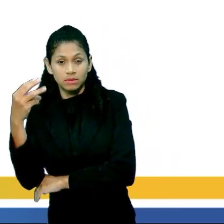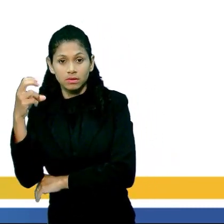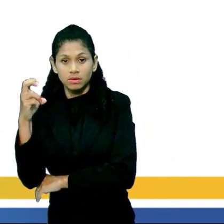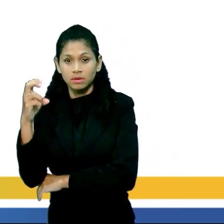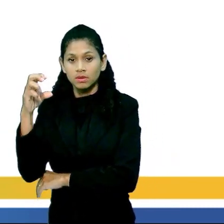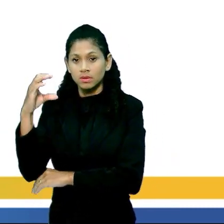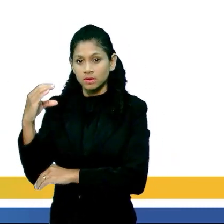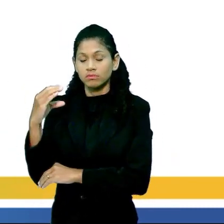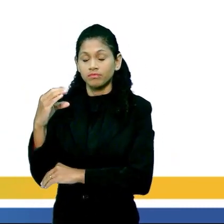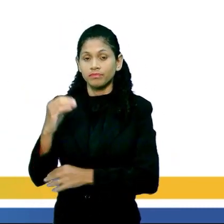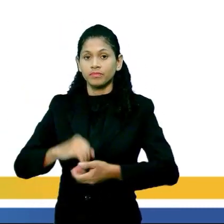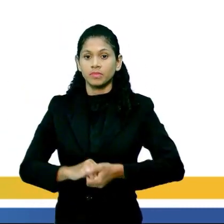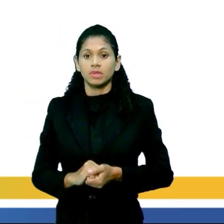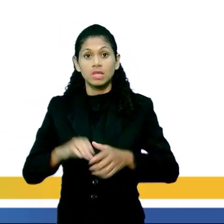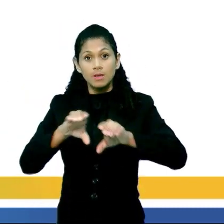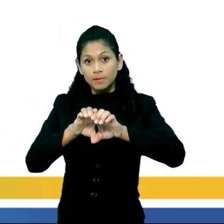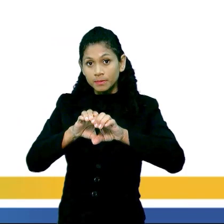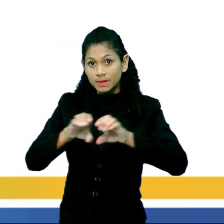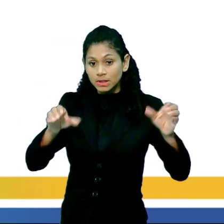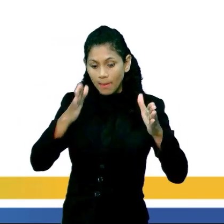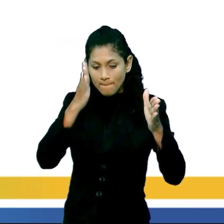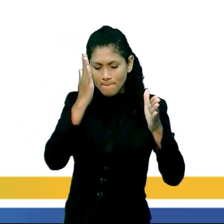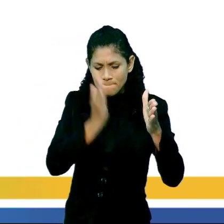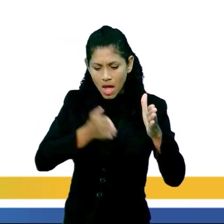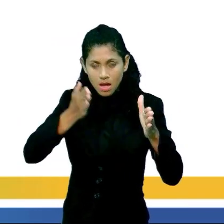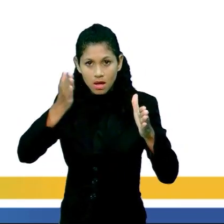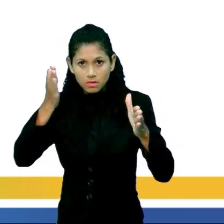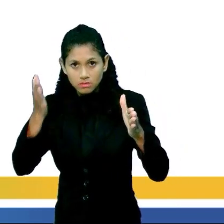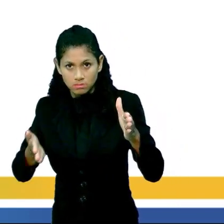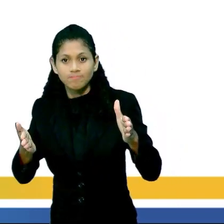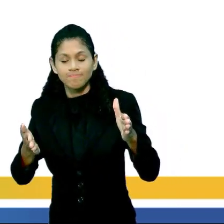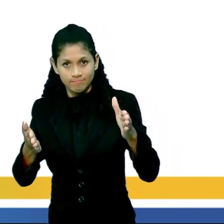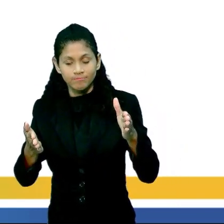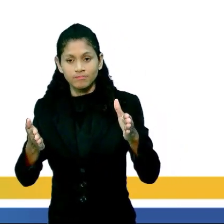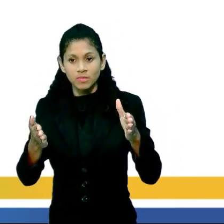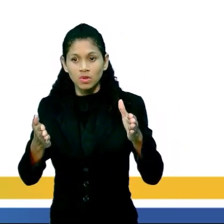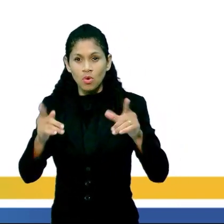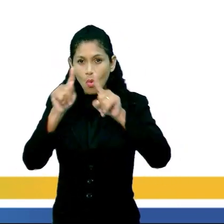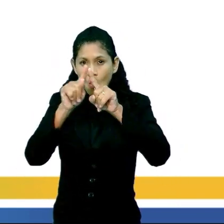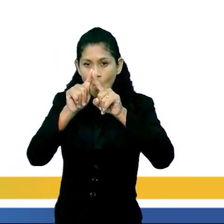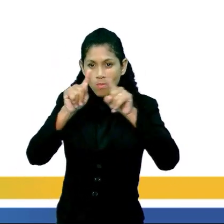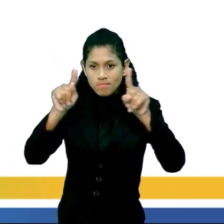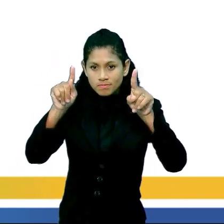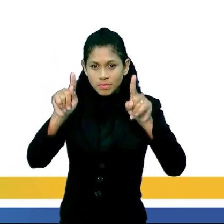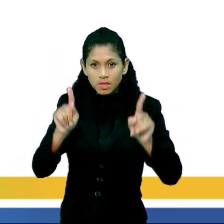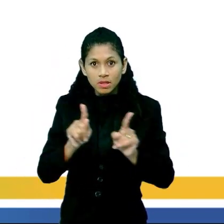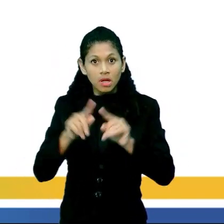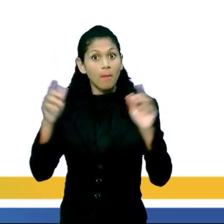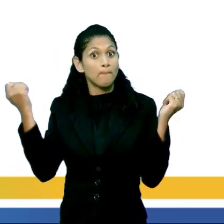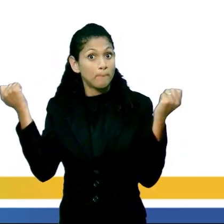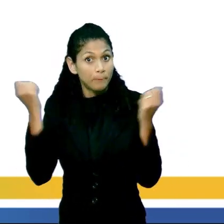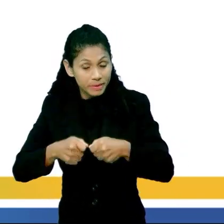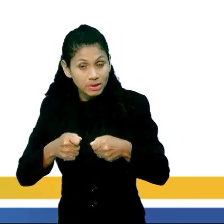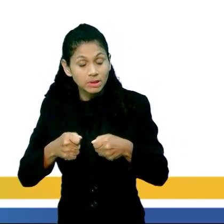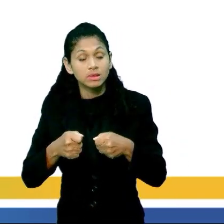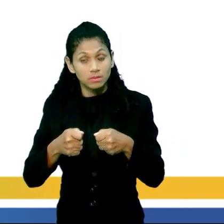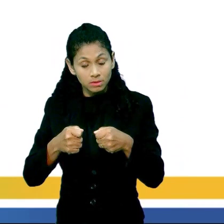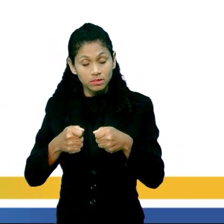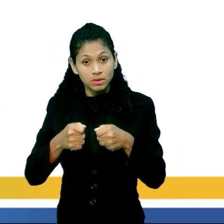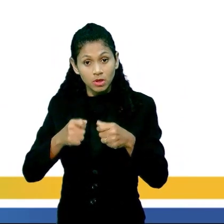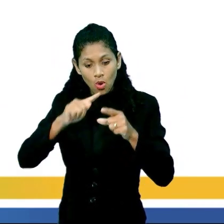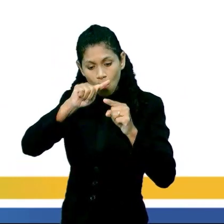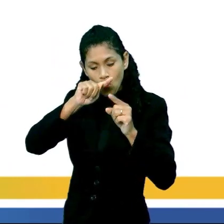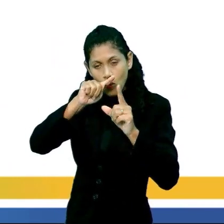maior quadrado possível, de tal forma que um dos ângulos reto do